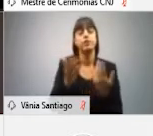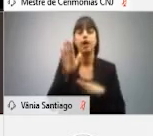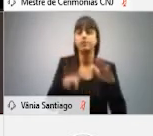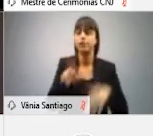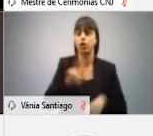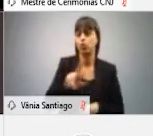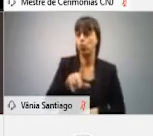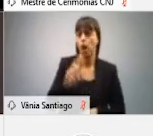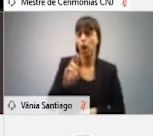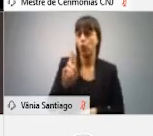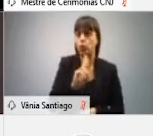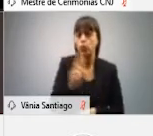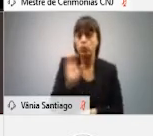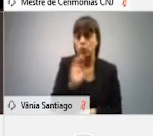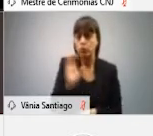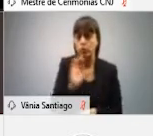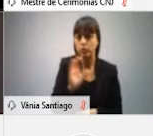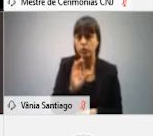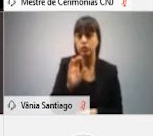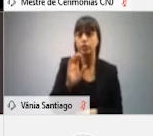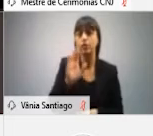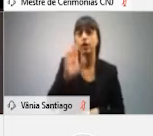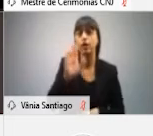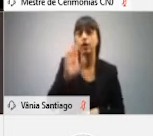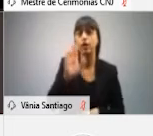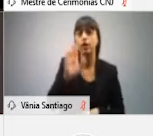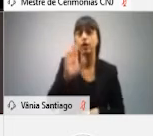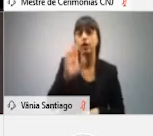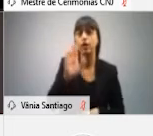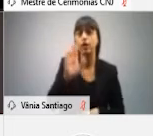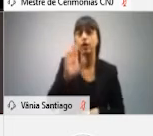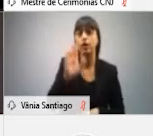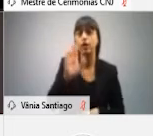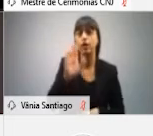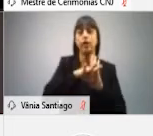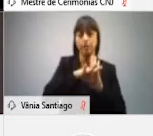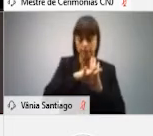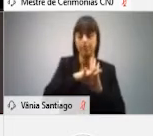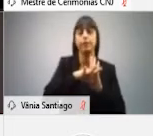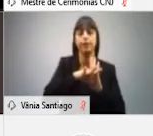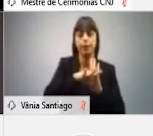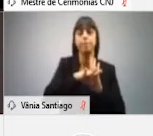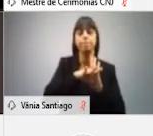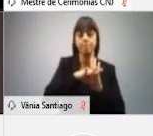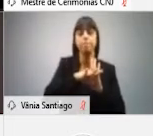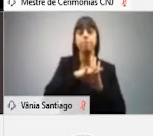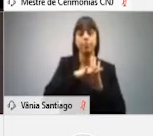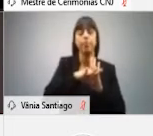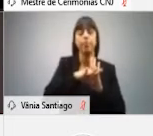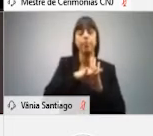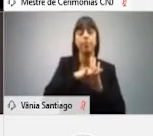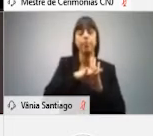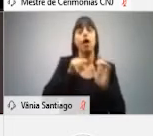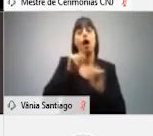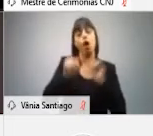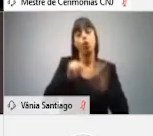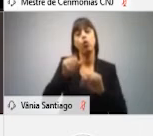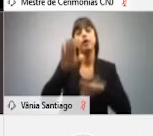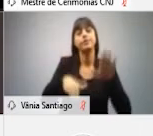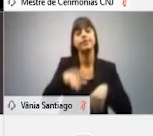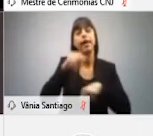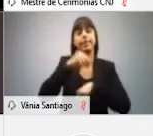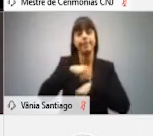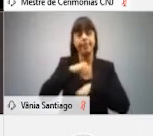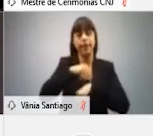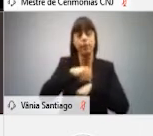e nesse caso elas são notas devolvidas para que seja verificado, e em alguns casos, dependendo do tempo que se